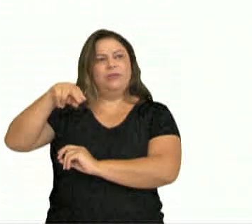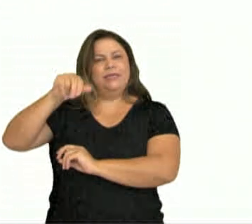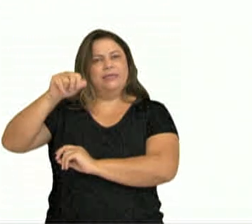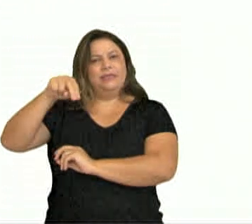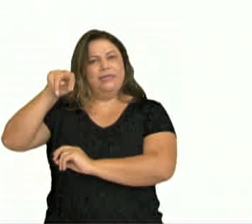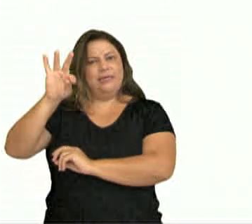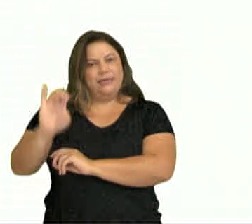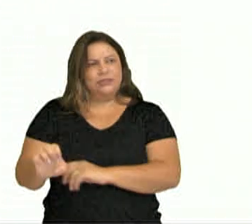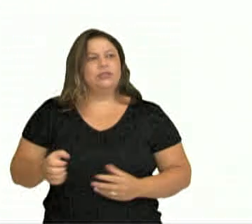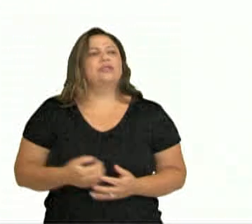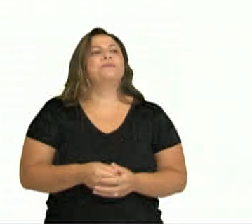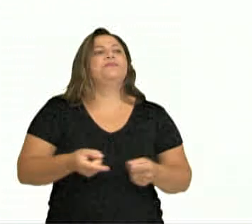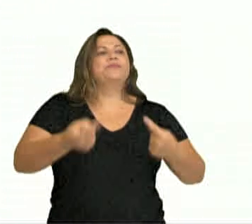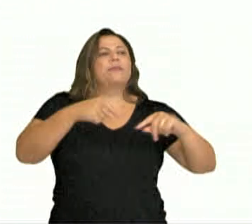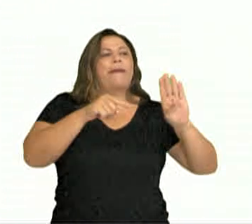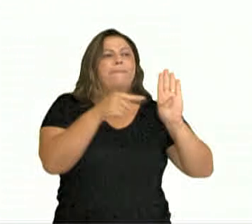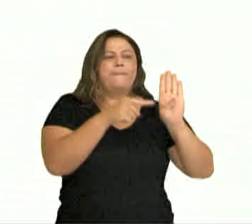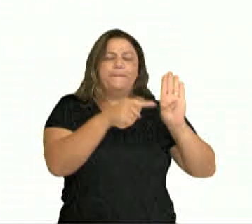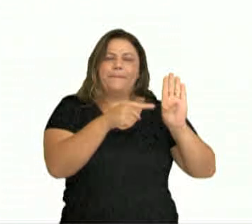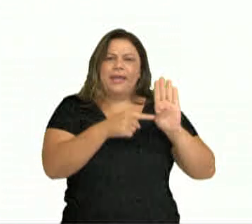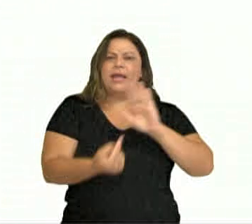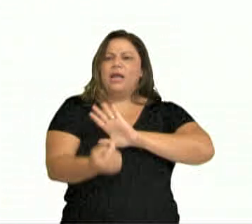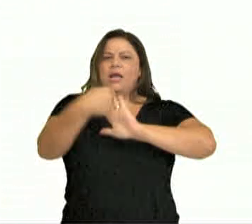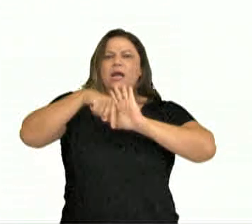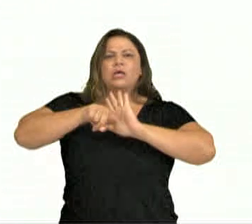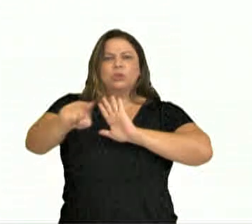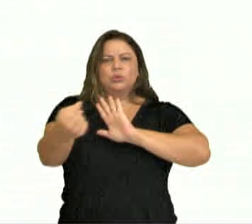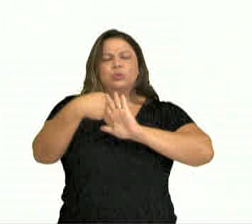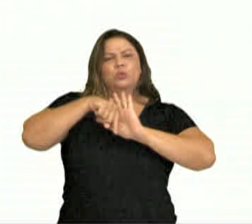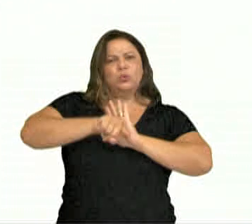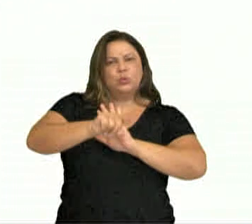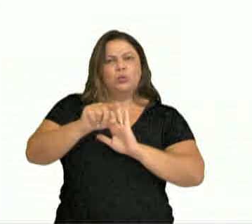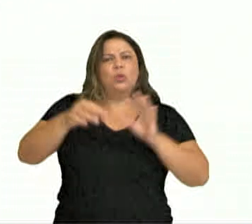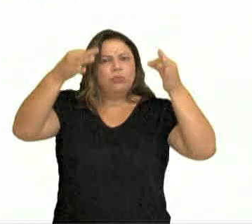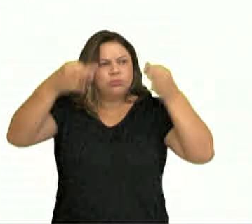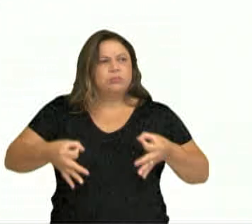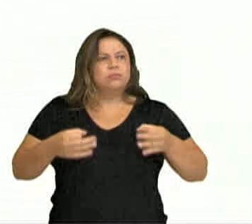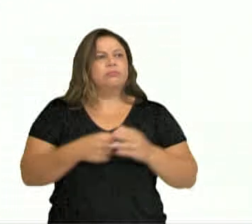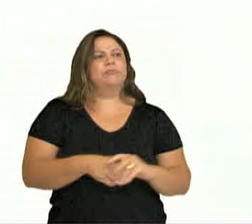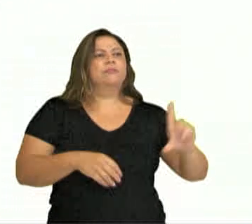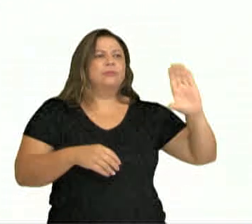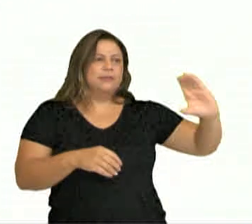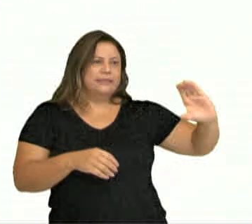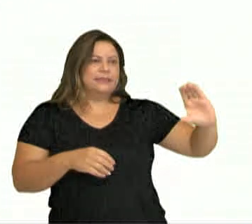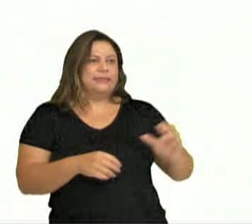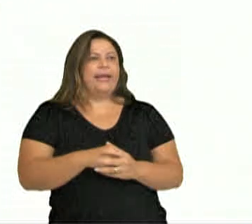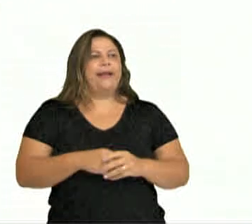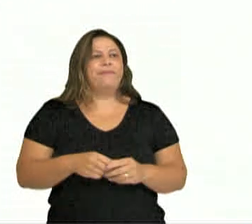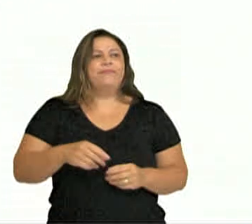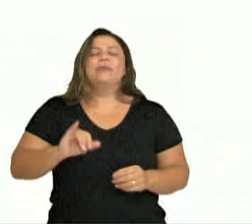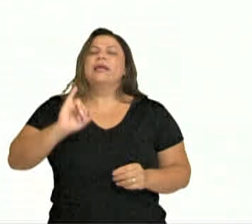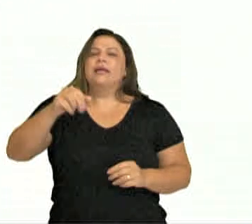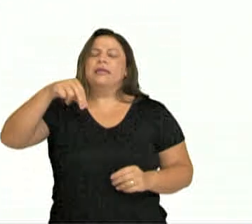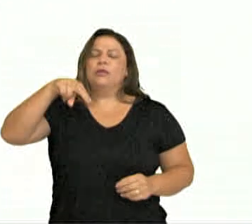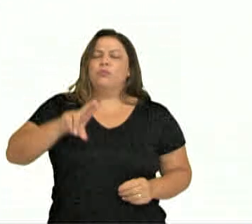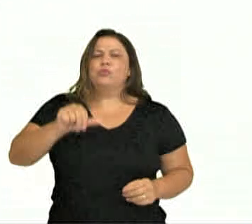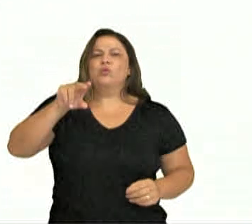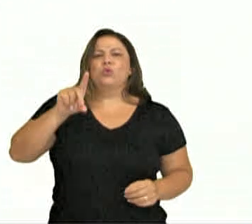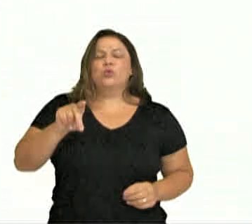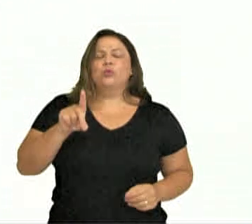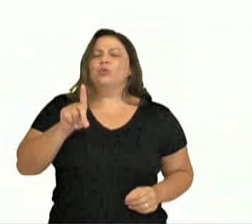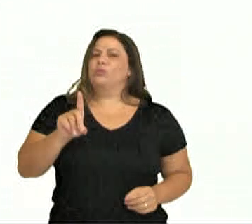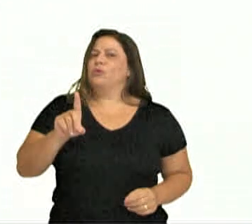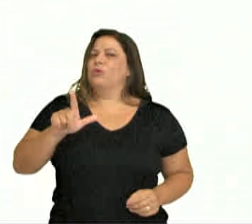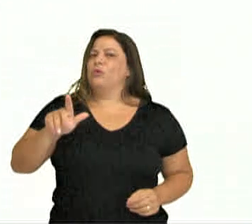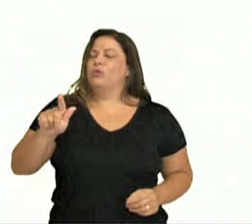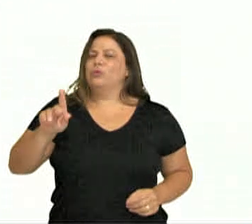Contém anticorpos específicos? Letra C. Induzem resposta imunológica? Ou letra D. Impedem